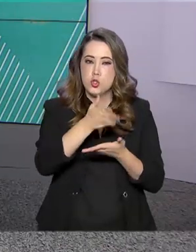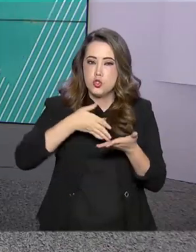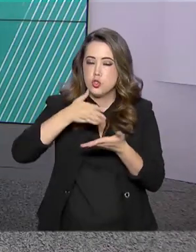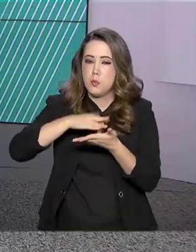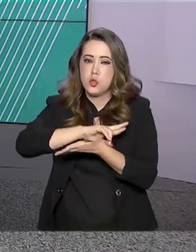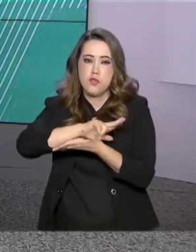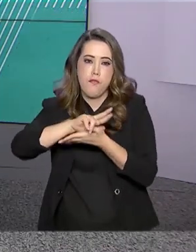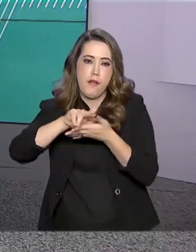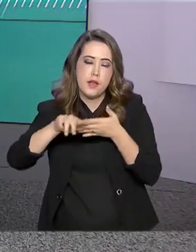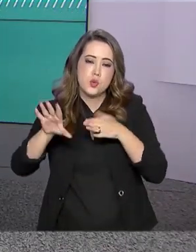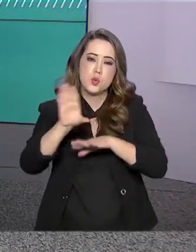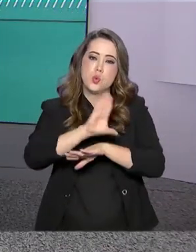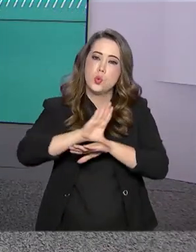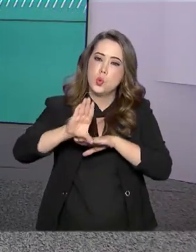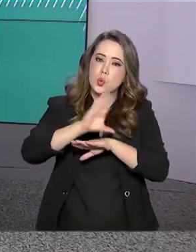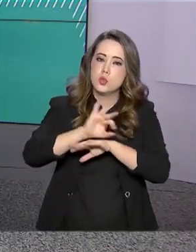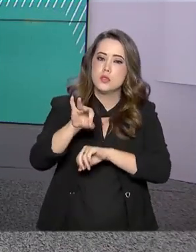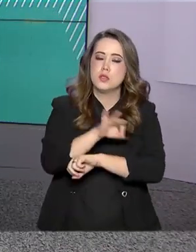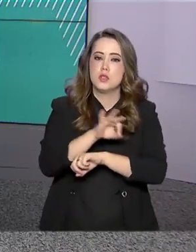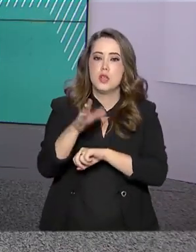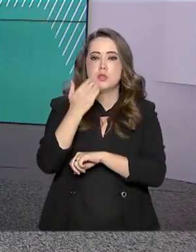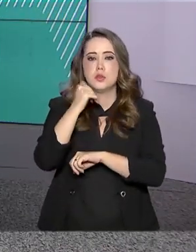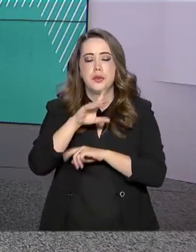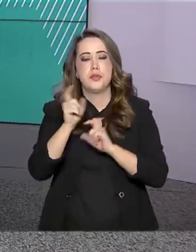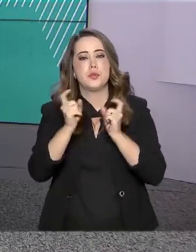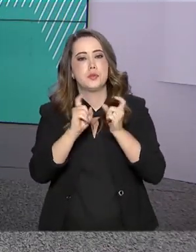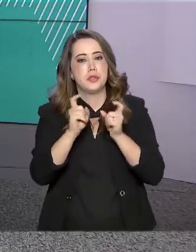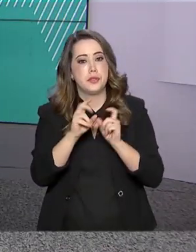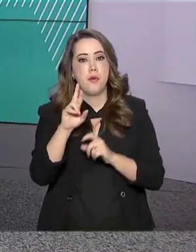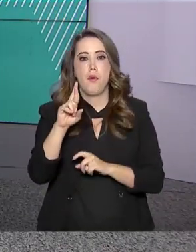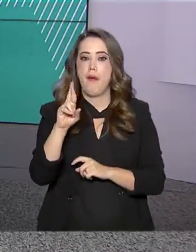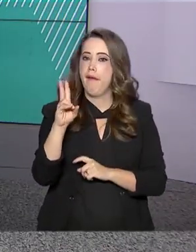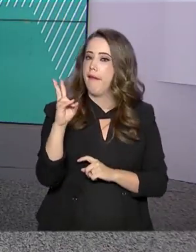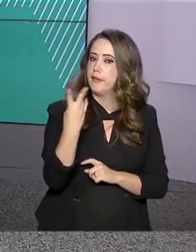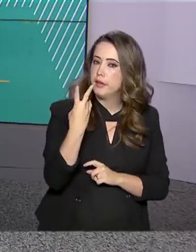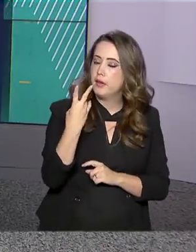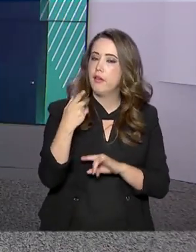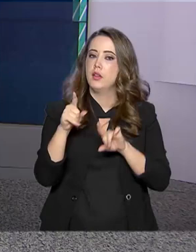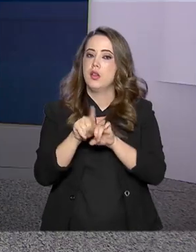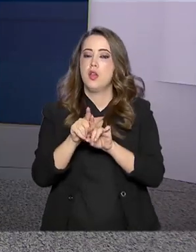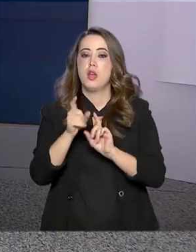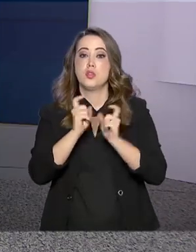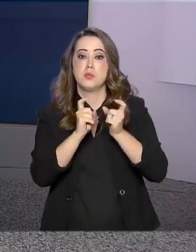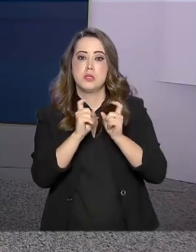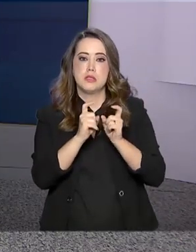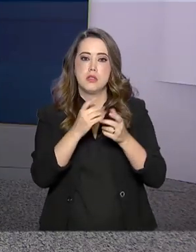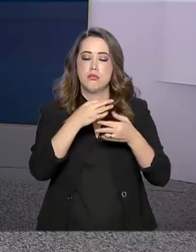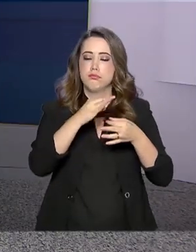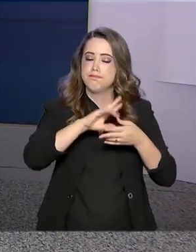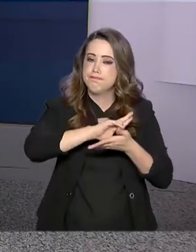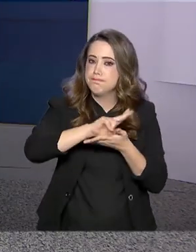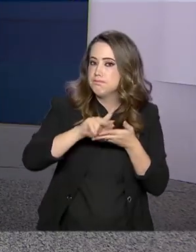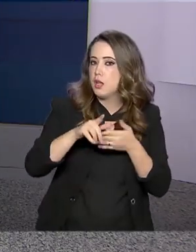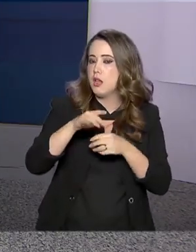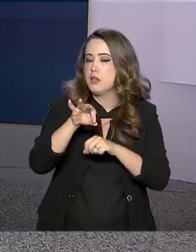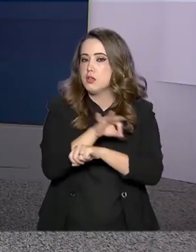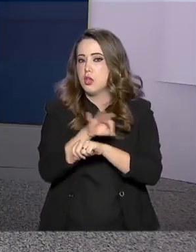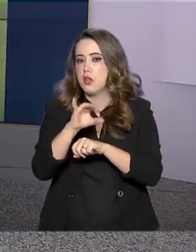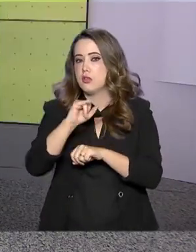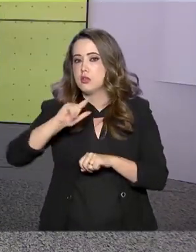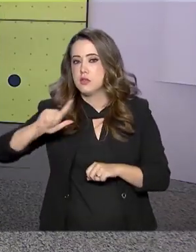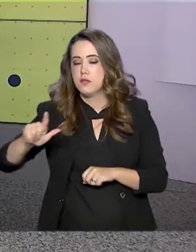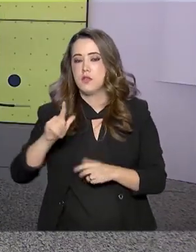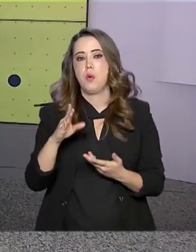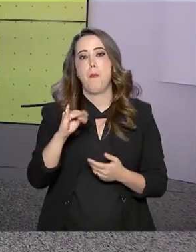de engenharia de alimentos gestão de recursos humanos processos gerenciais engenharia civil biomedicina